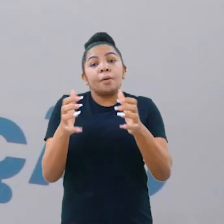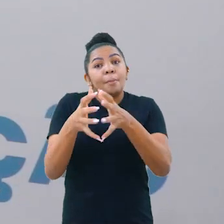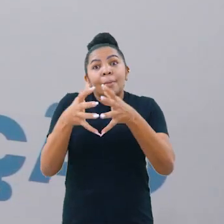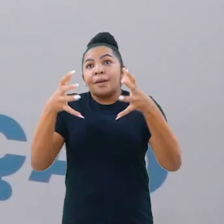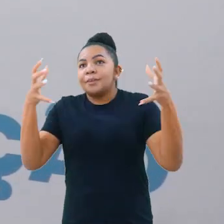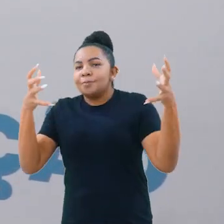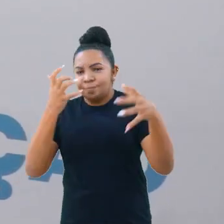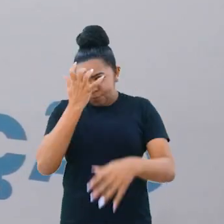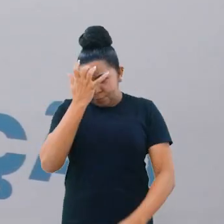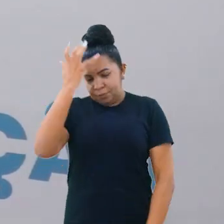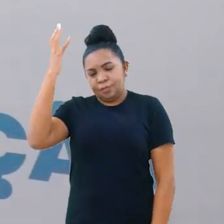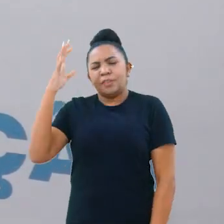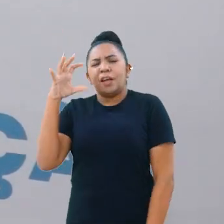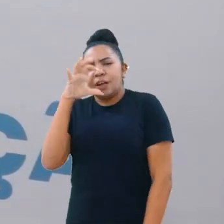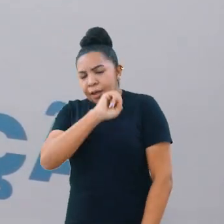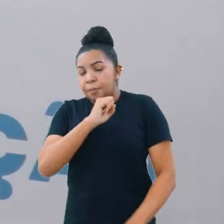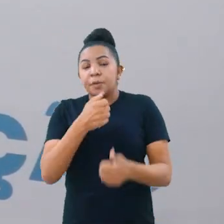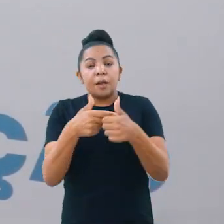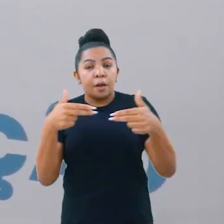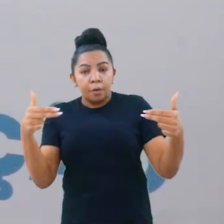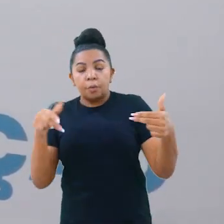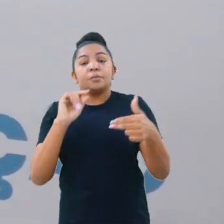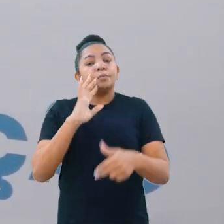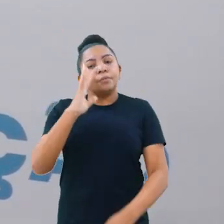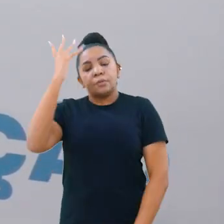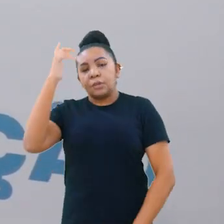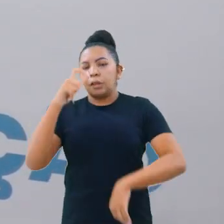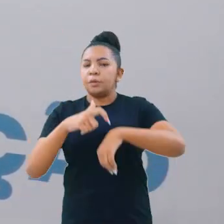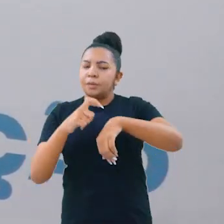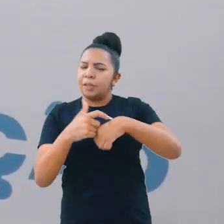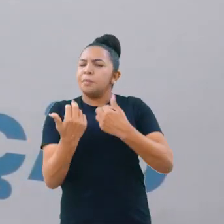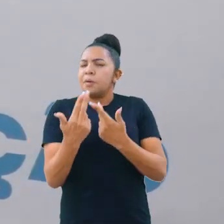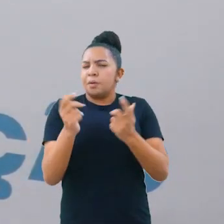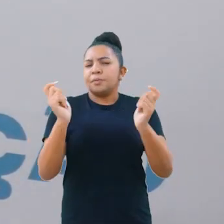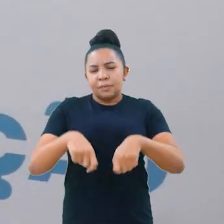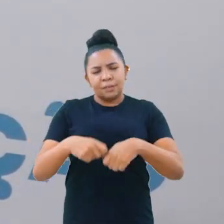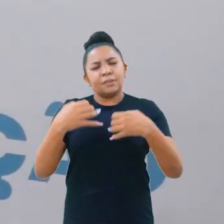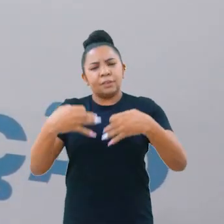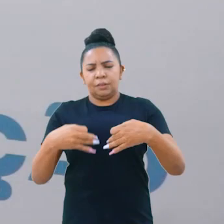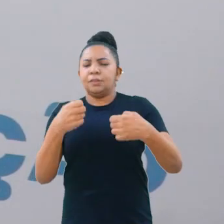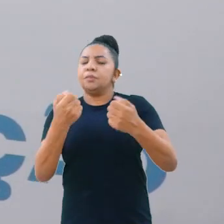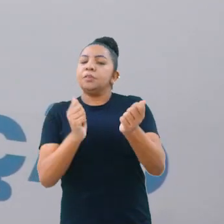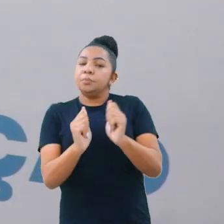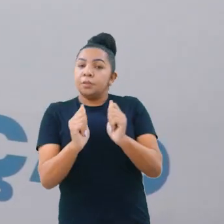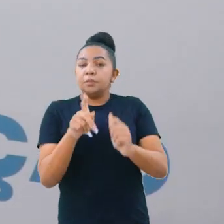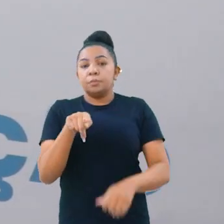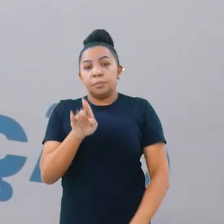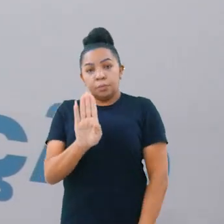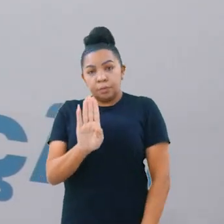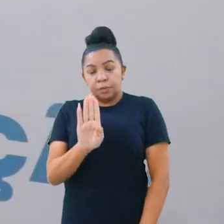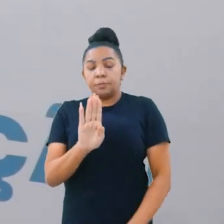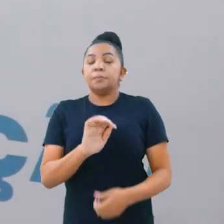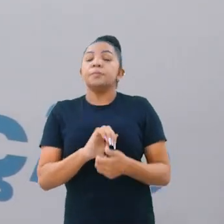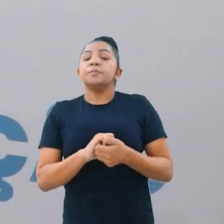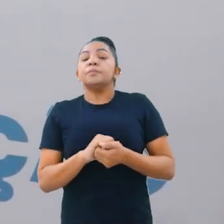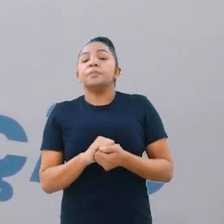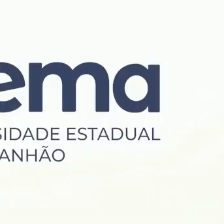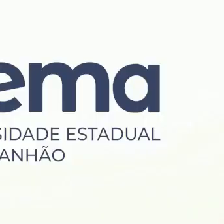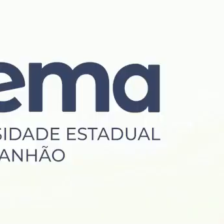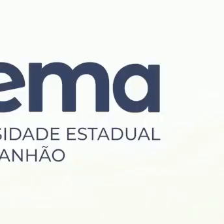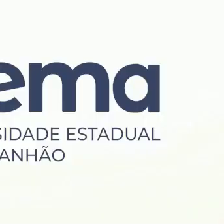possa de fato ter uma maior agilidade e as coisas aconteçam como tem que acontecer na administração